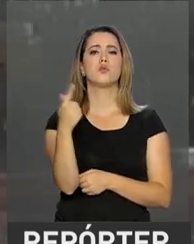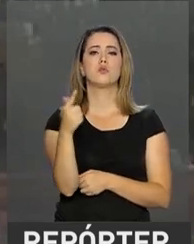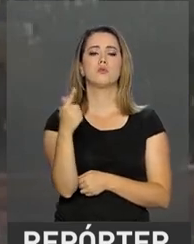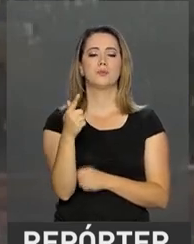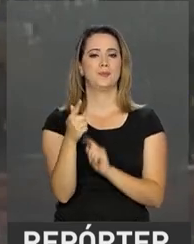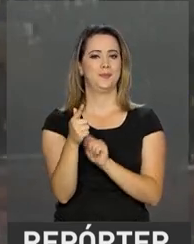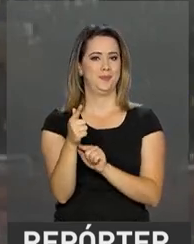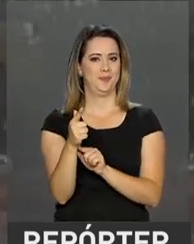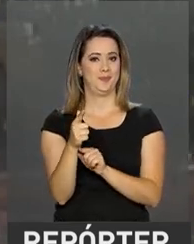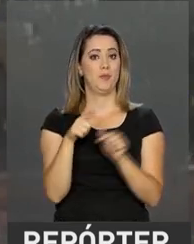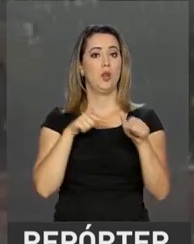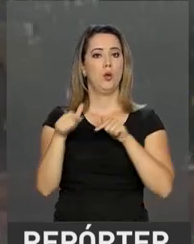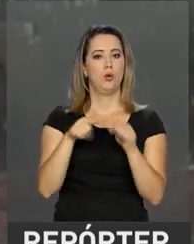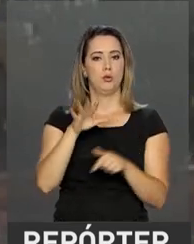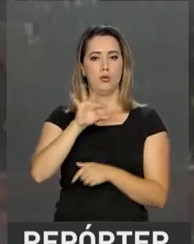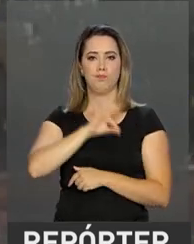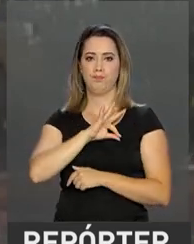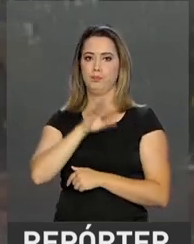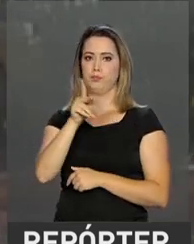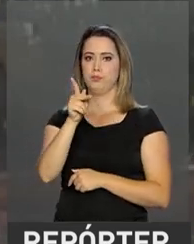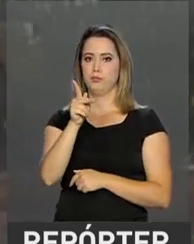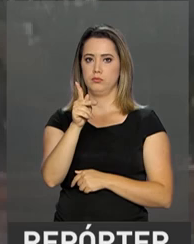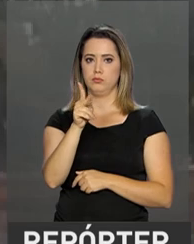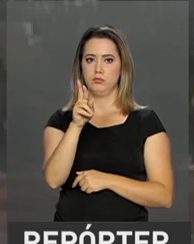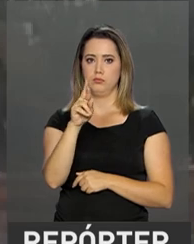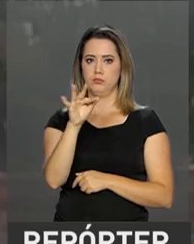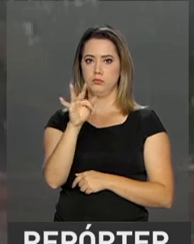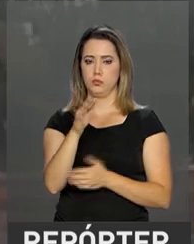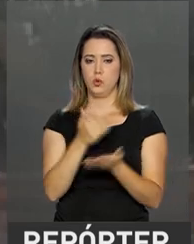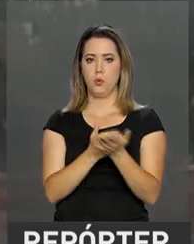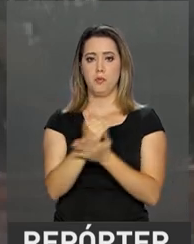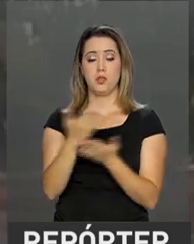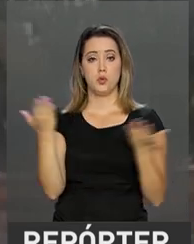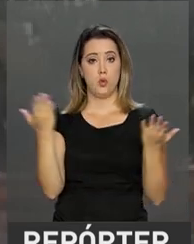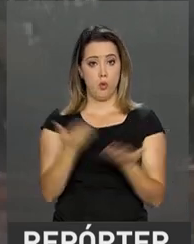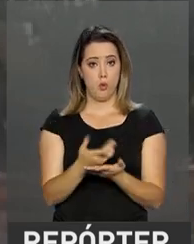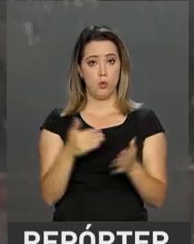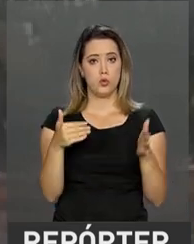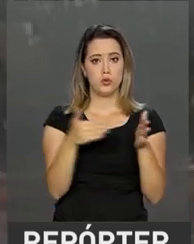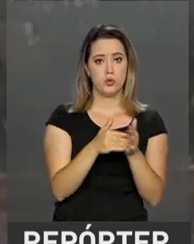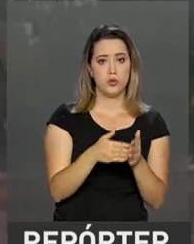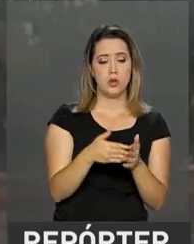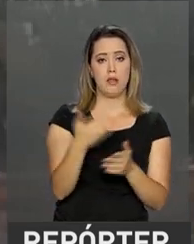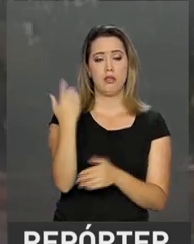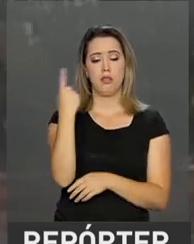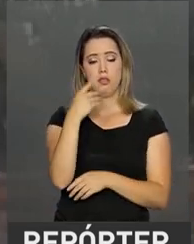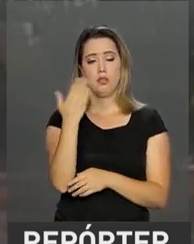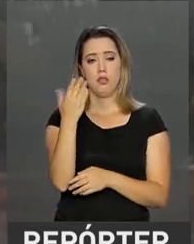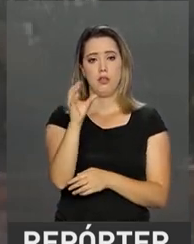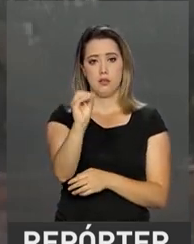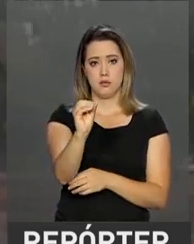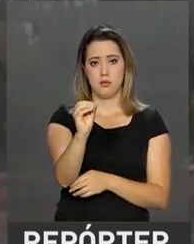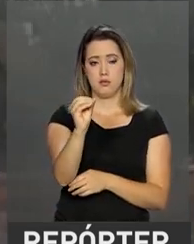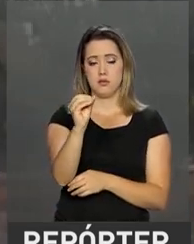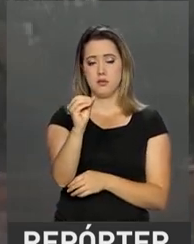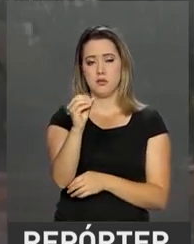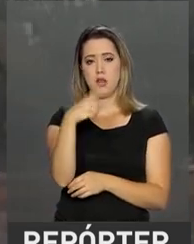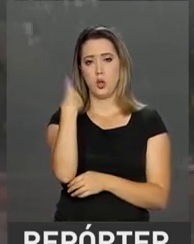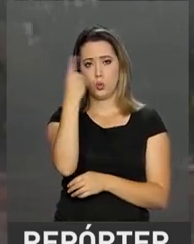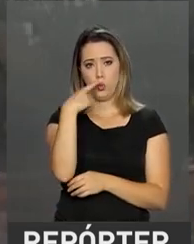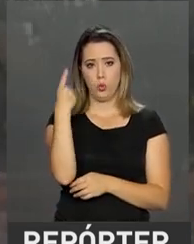Goiás. A operação da PRF começou a 0 hora de hoje e vai até a meia-noite de domingo. Mais